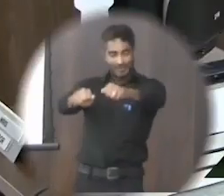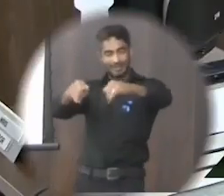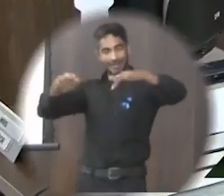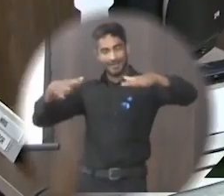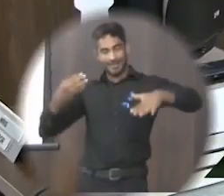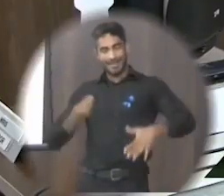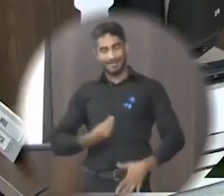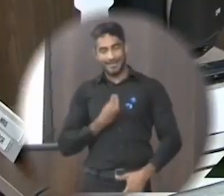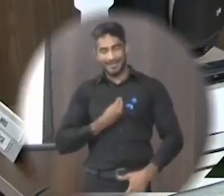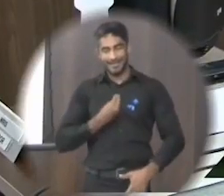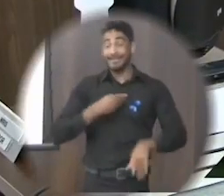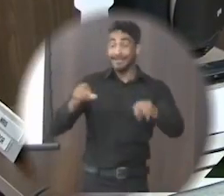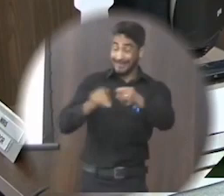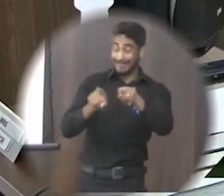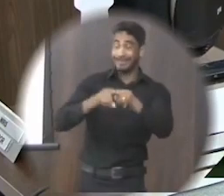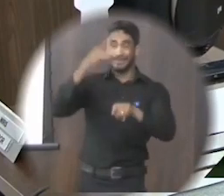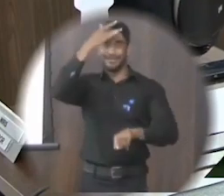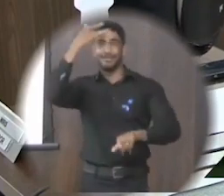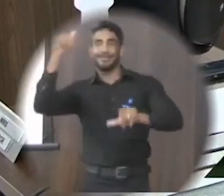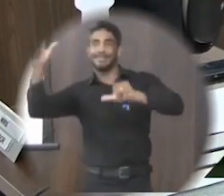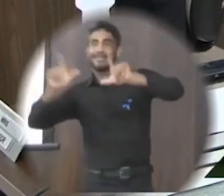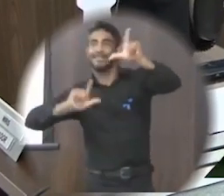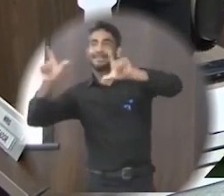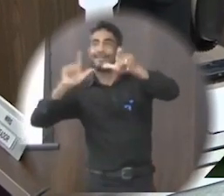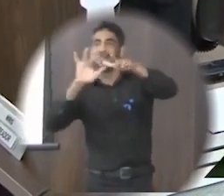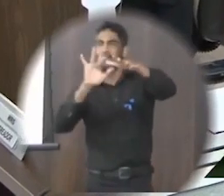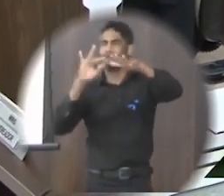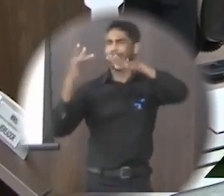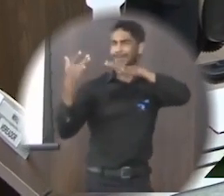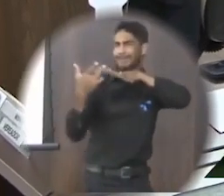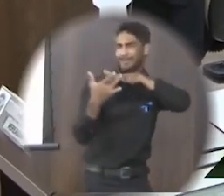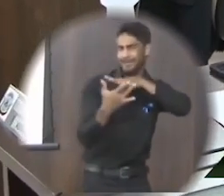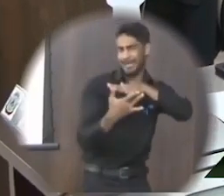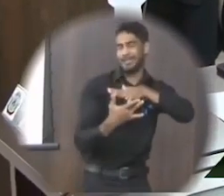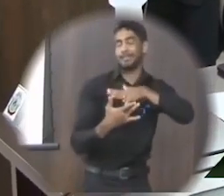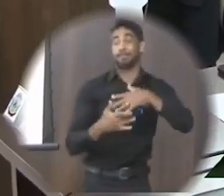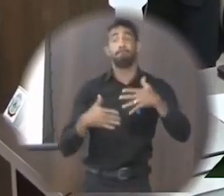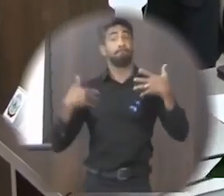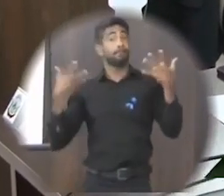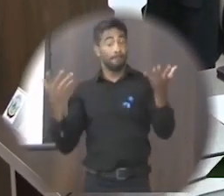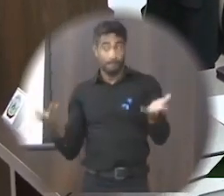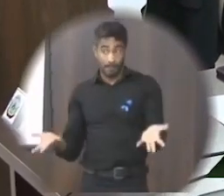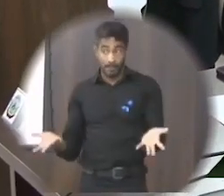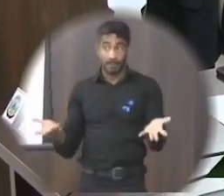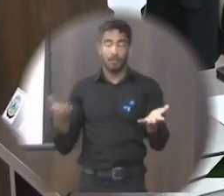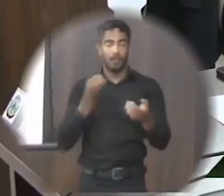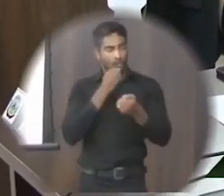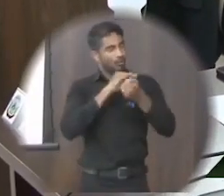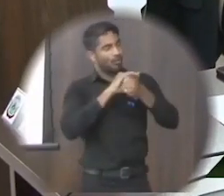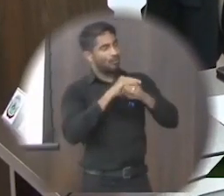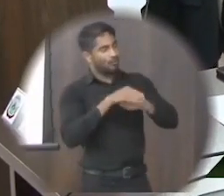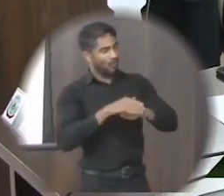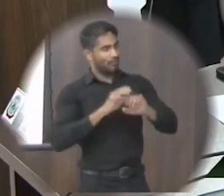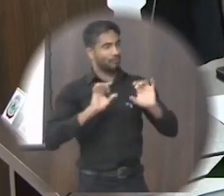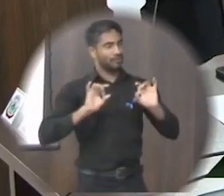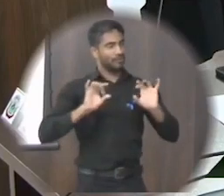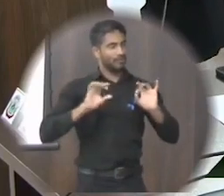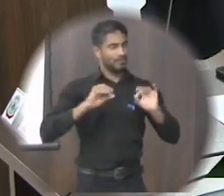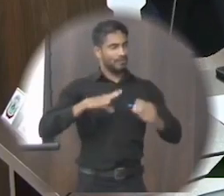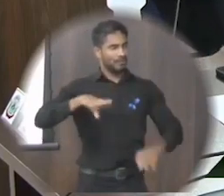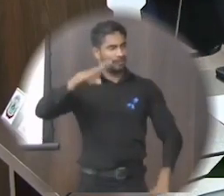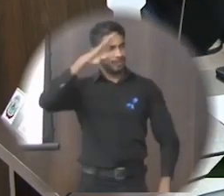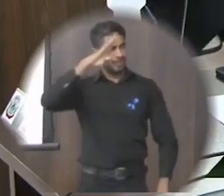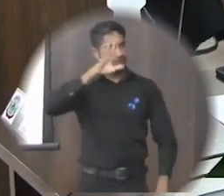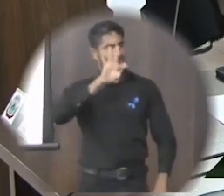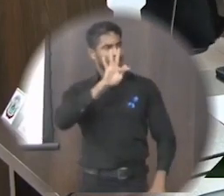boa noite ao pessoal de casa que nos acompanha pelas redes sociais e pela TV. Boa noite muito especial aqui ao Tenente